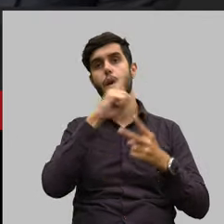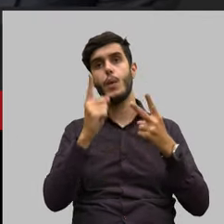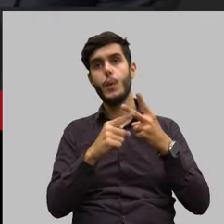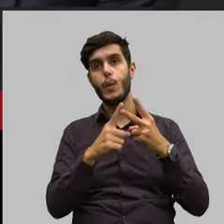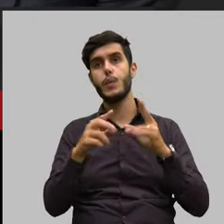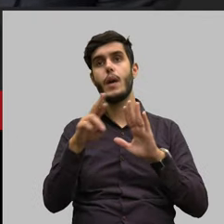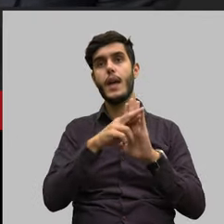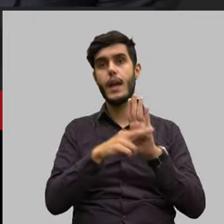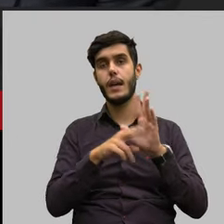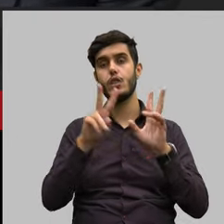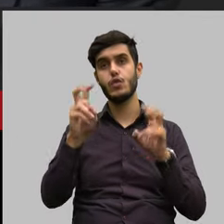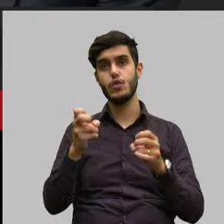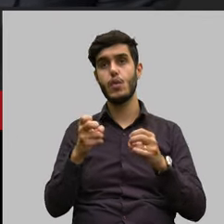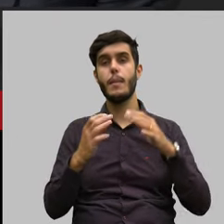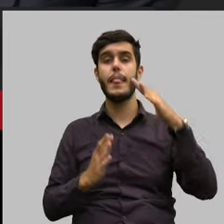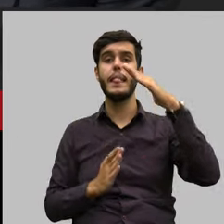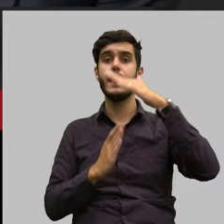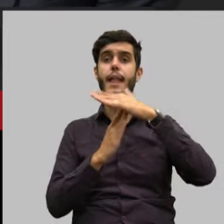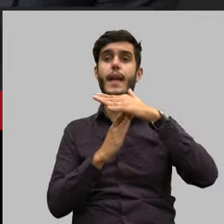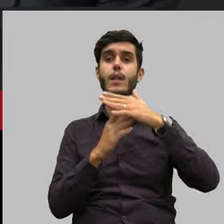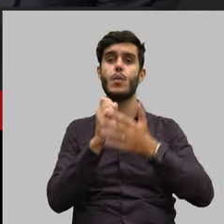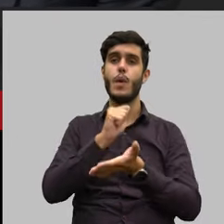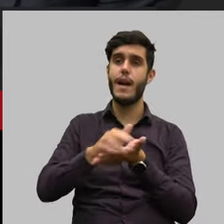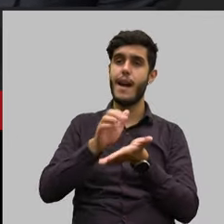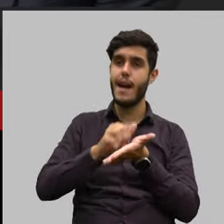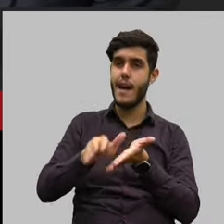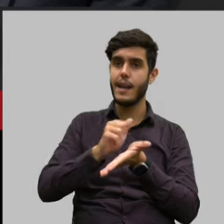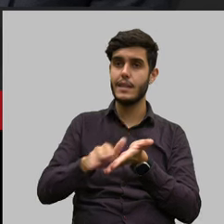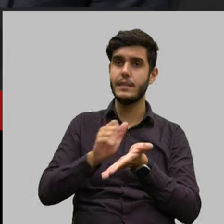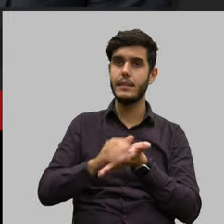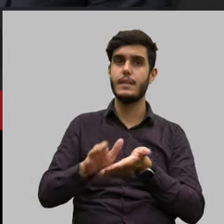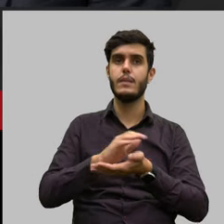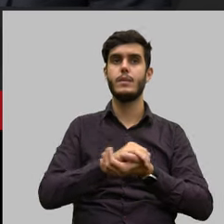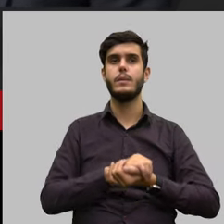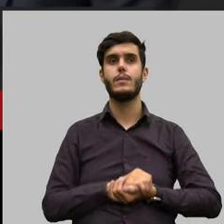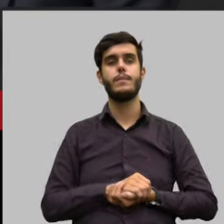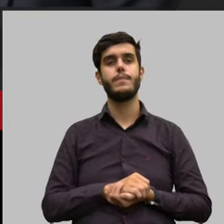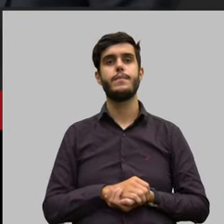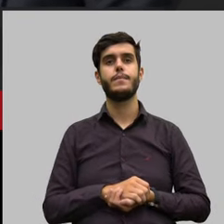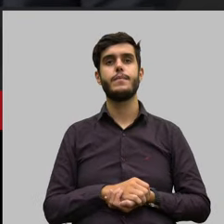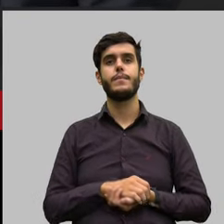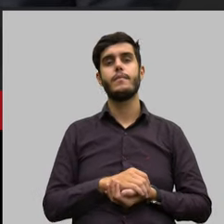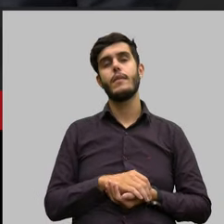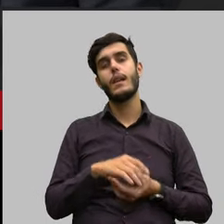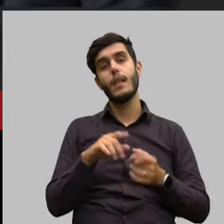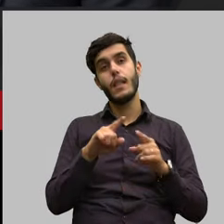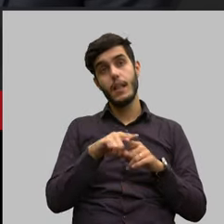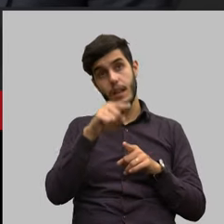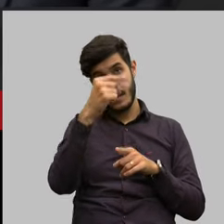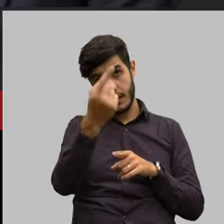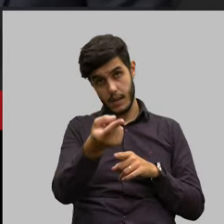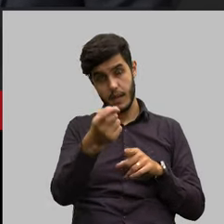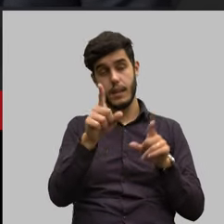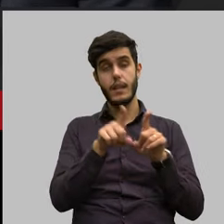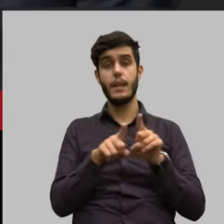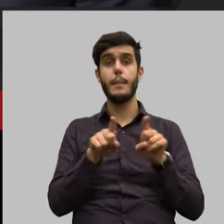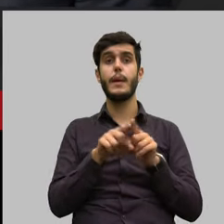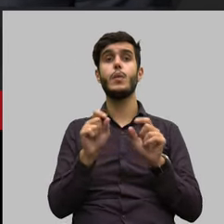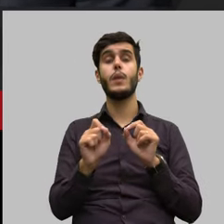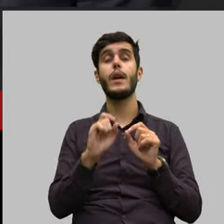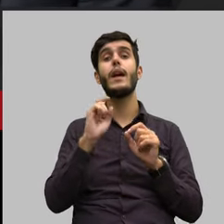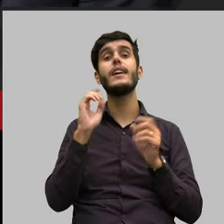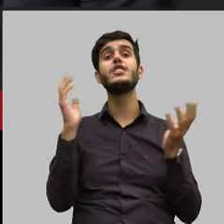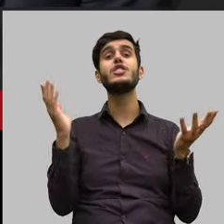em seguida eh eu trago o que já foi pago eh no âmbito da dívida pública né